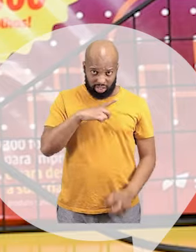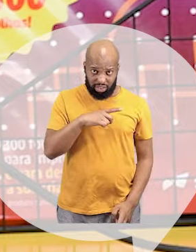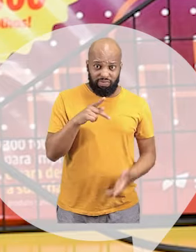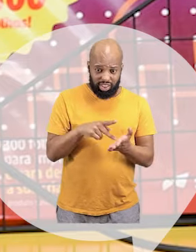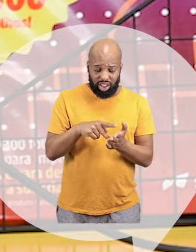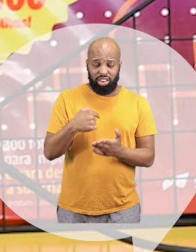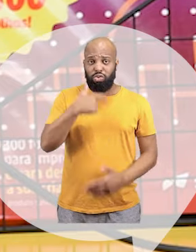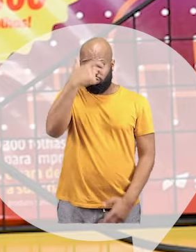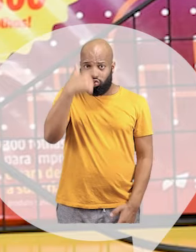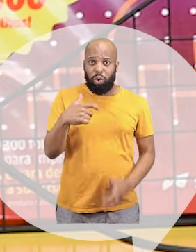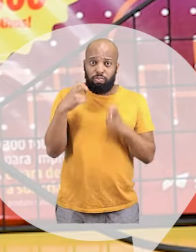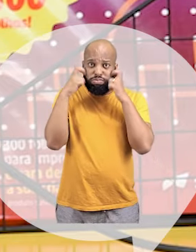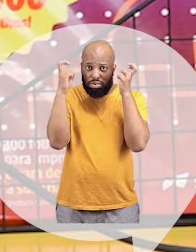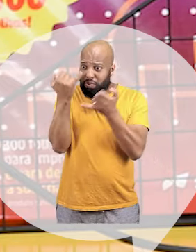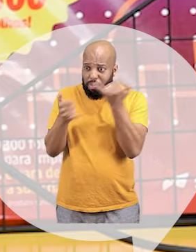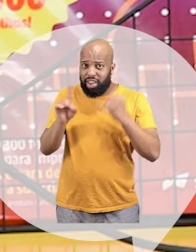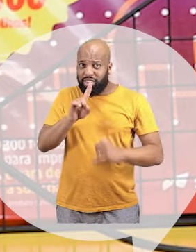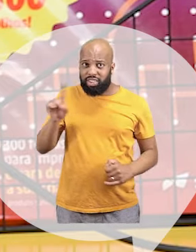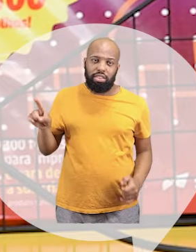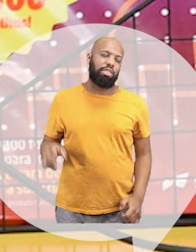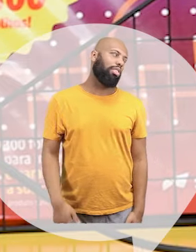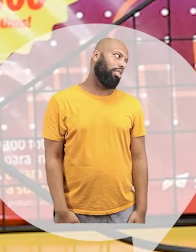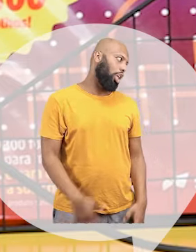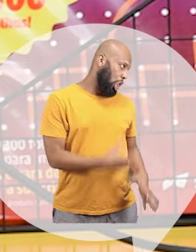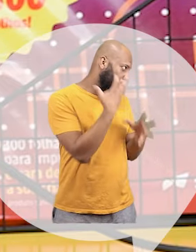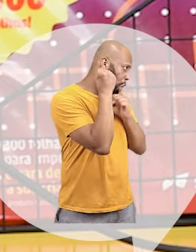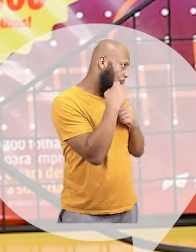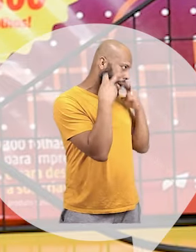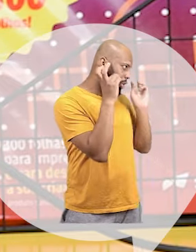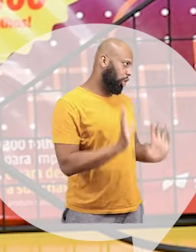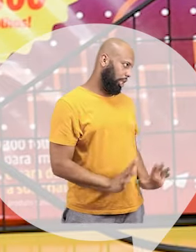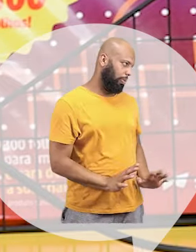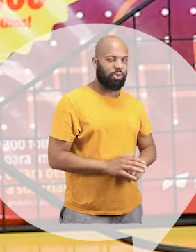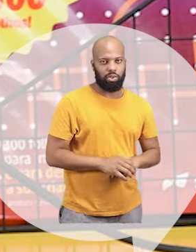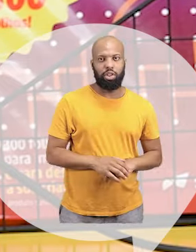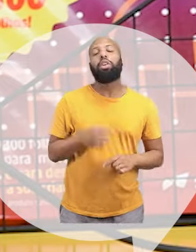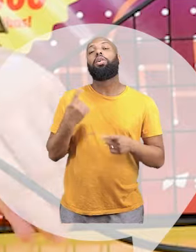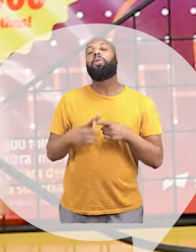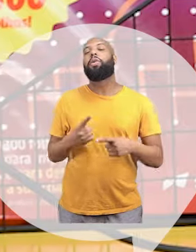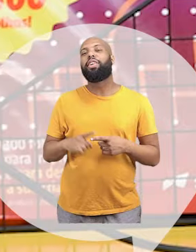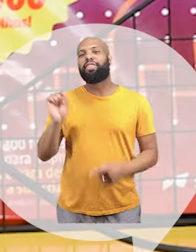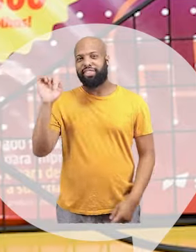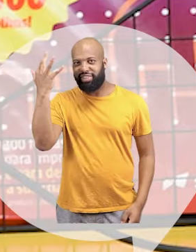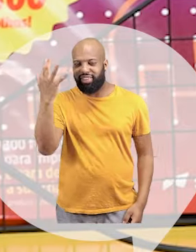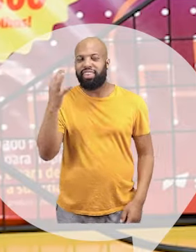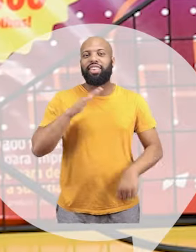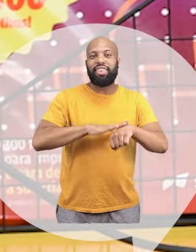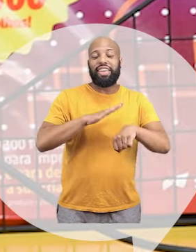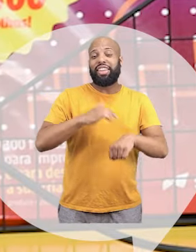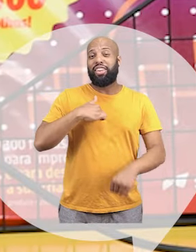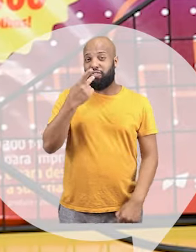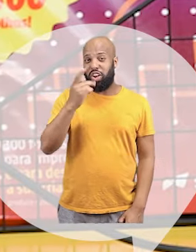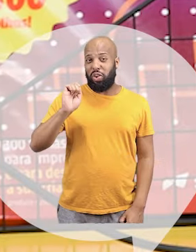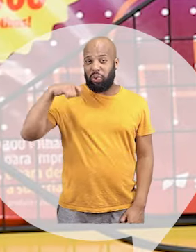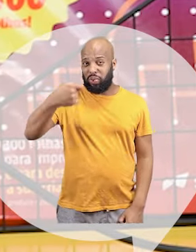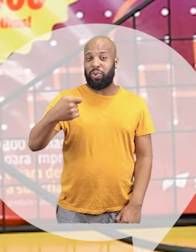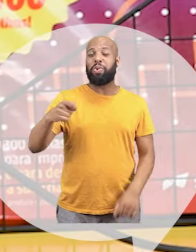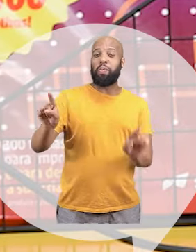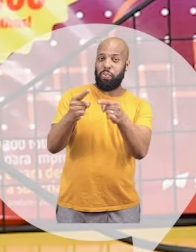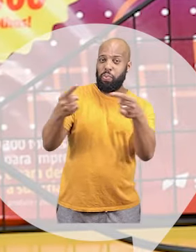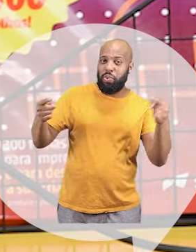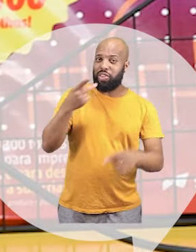muito tímida de verdade eu sei que não parece eu juro que eu sei que não parece tipo assim porque eu quando eu